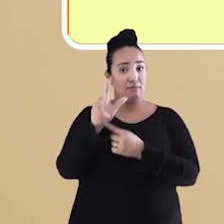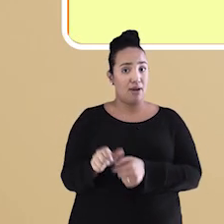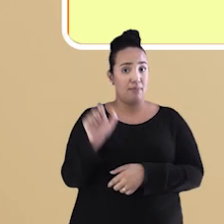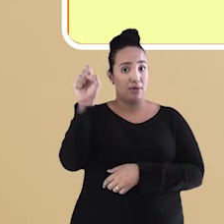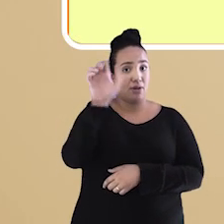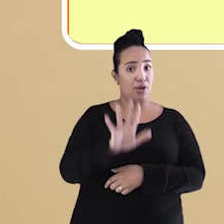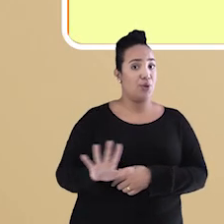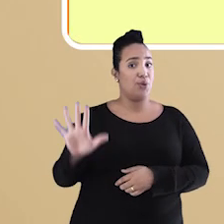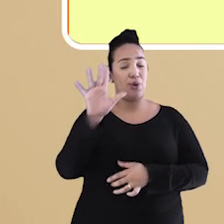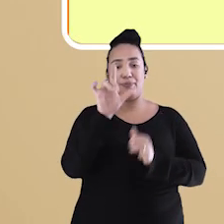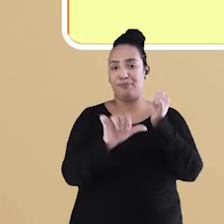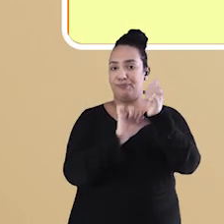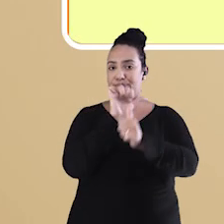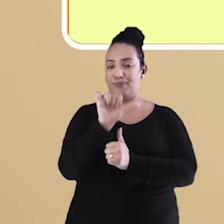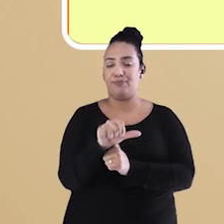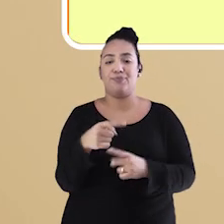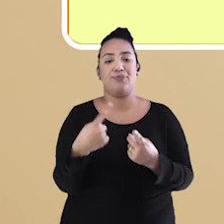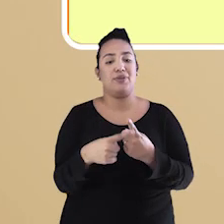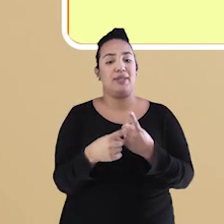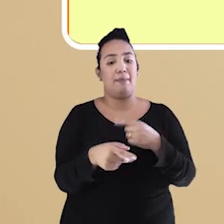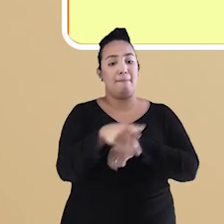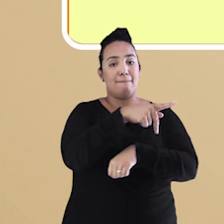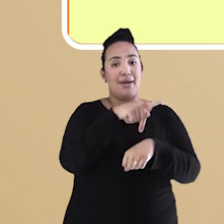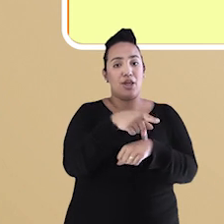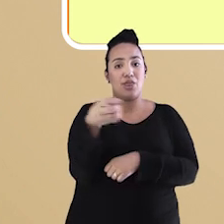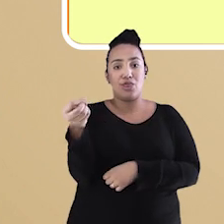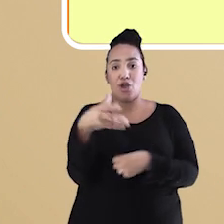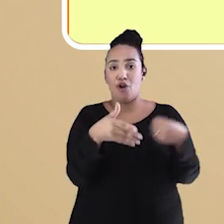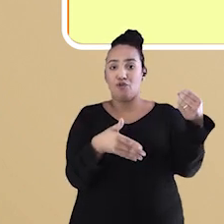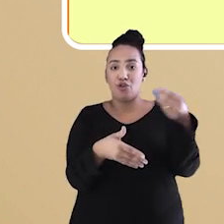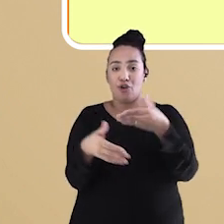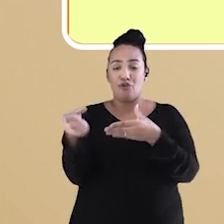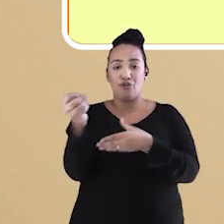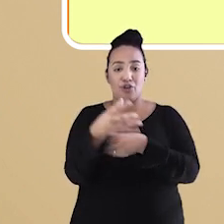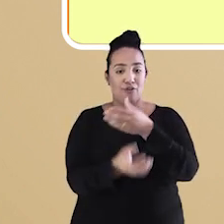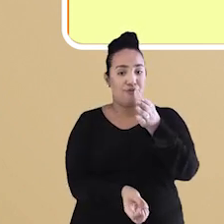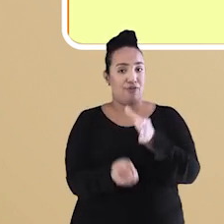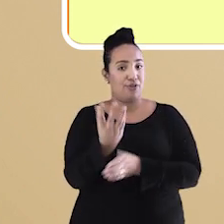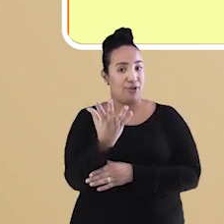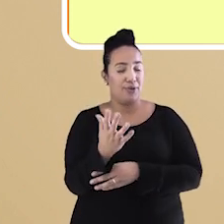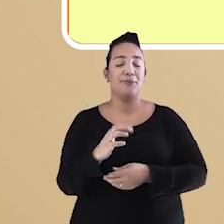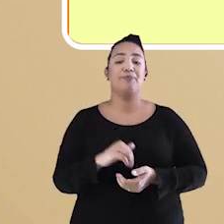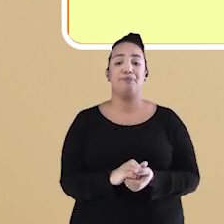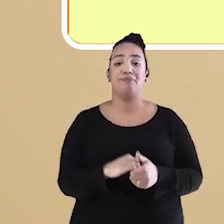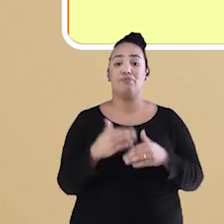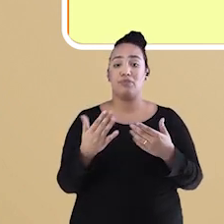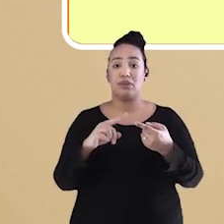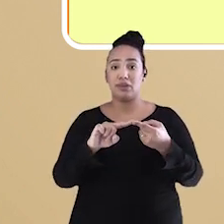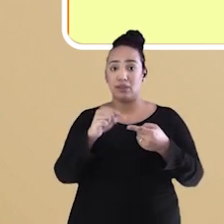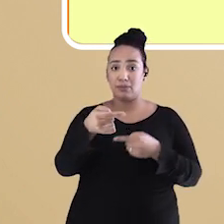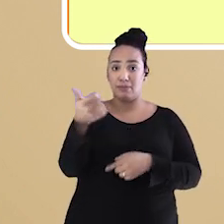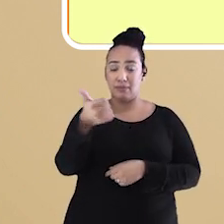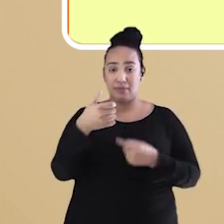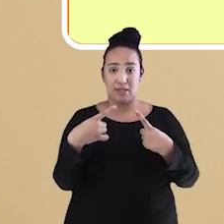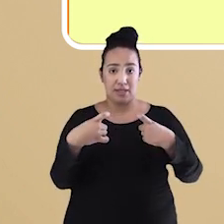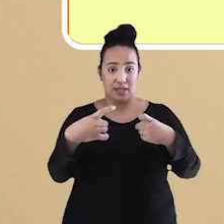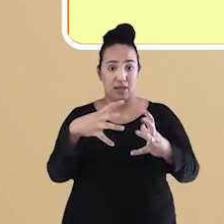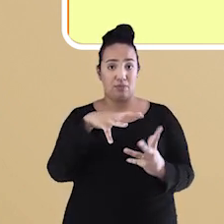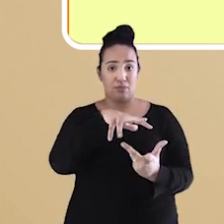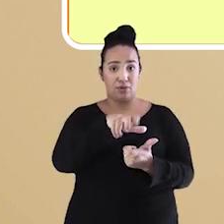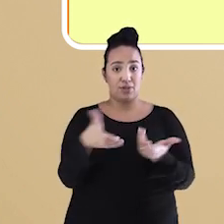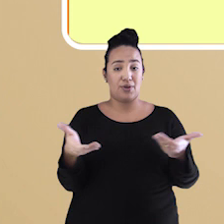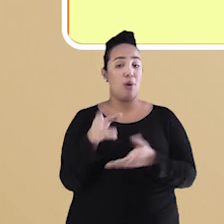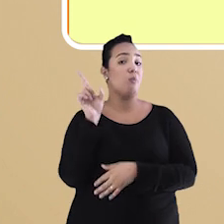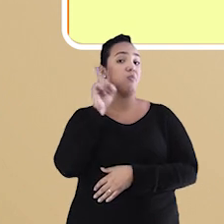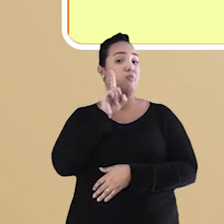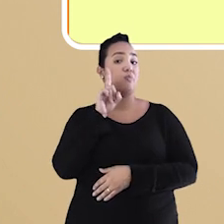mudanças na geografia do mapa da Europa, com a criação de vários novos países. Além disso, foi após a Primeira Guerra que os Estados